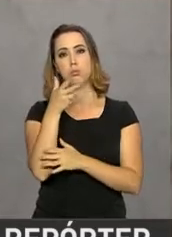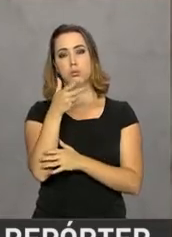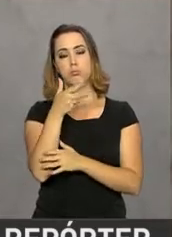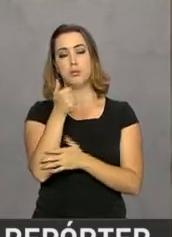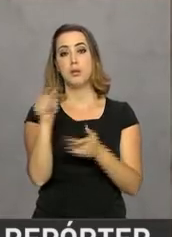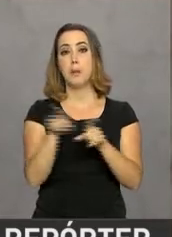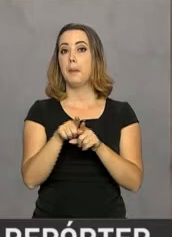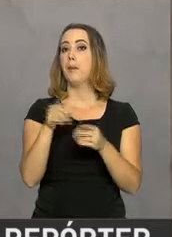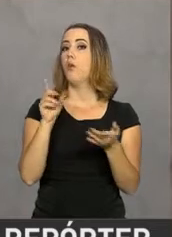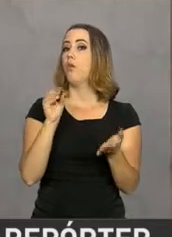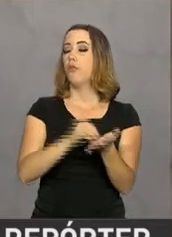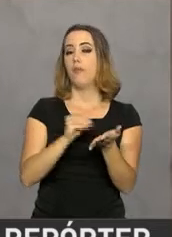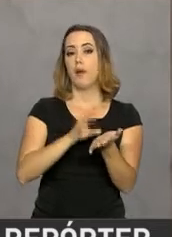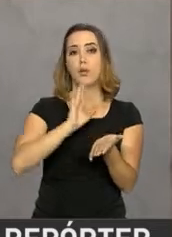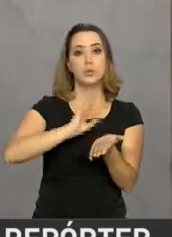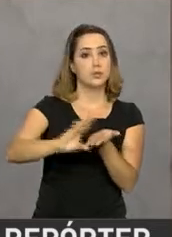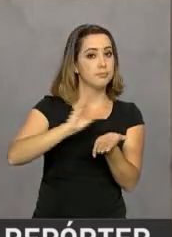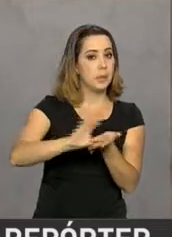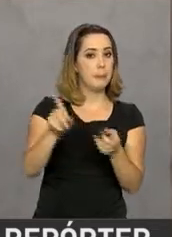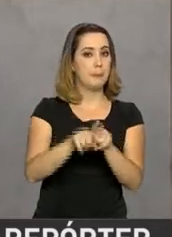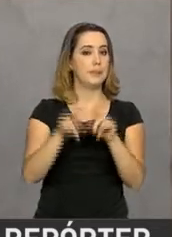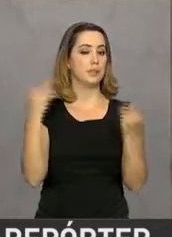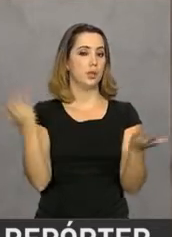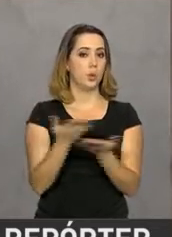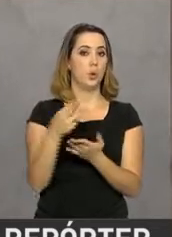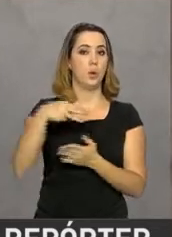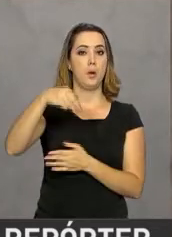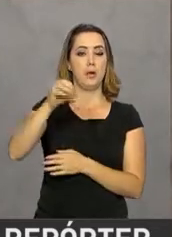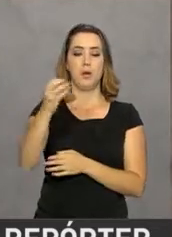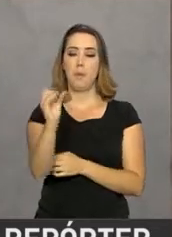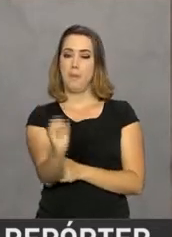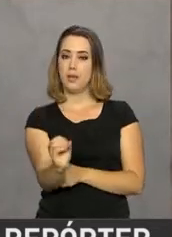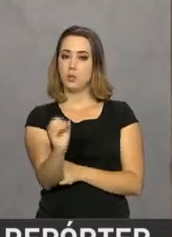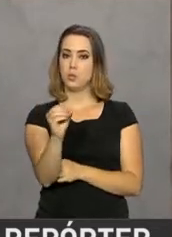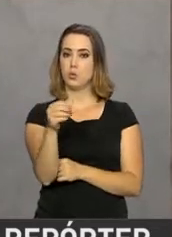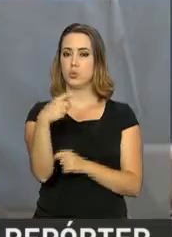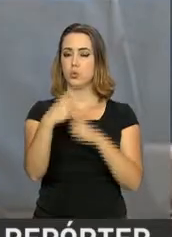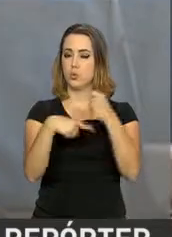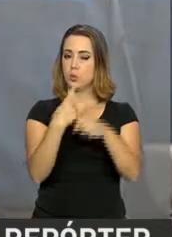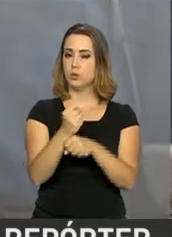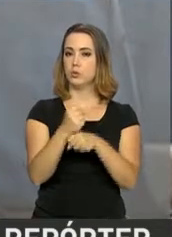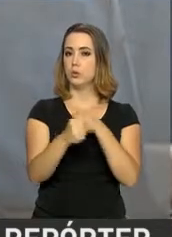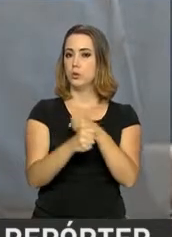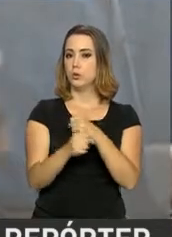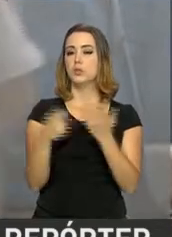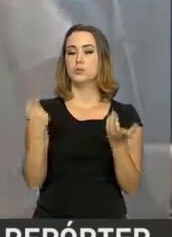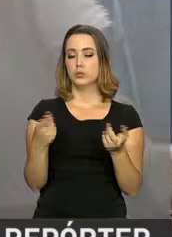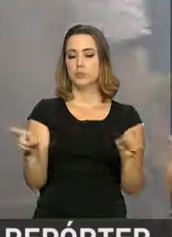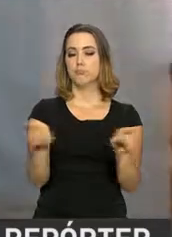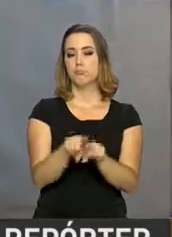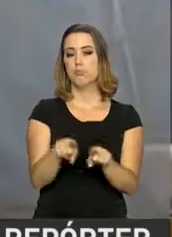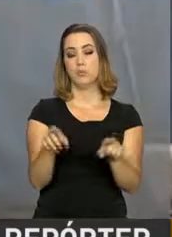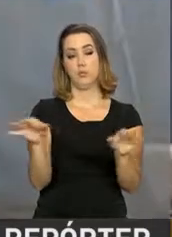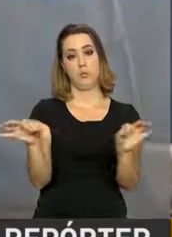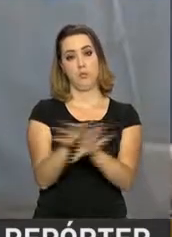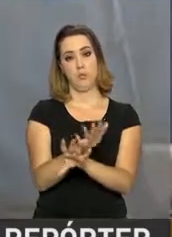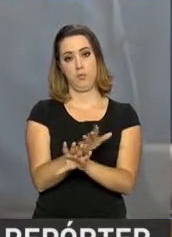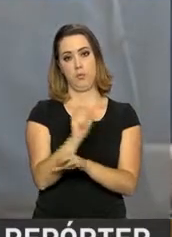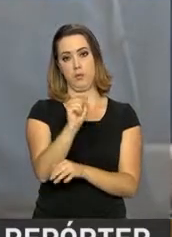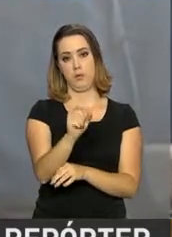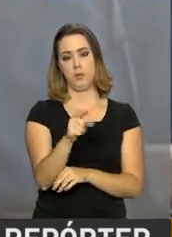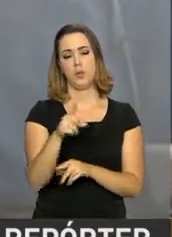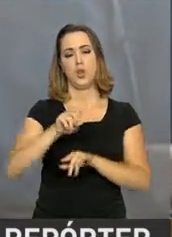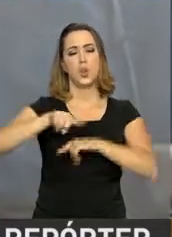agora a previsão é março de 2017 com certeza vamos concluir em todo o país cerca de 1600